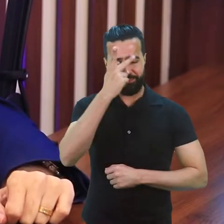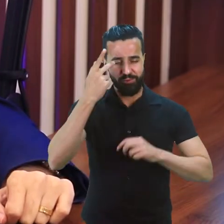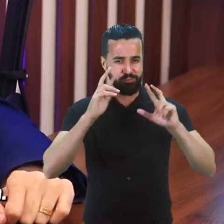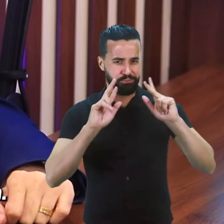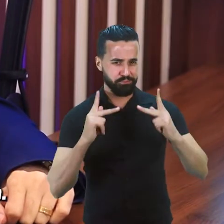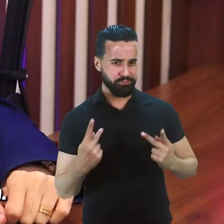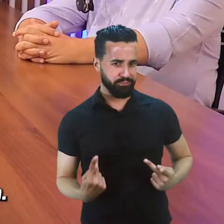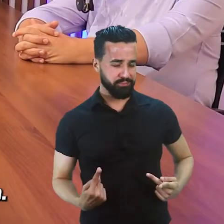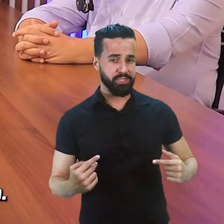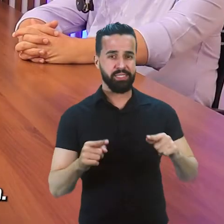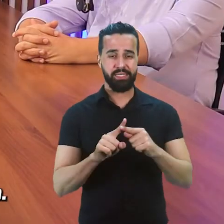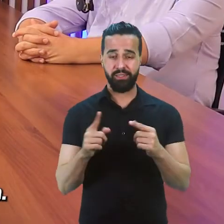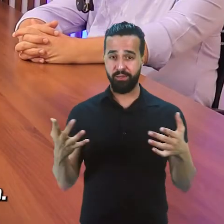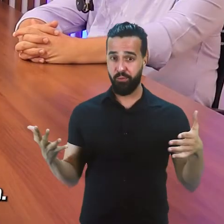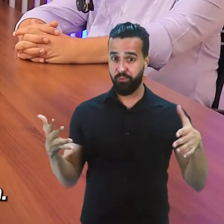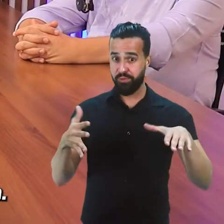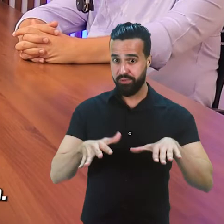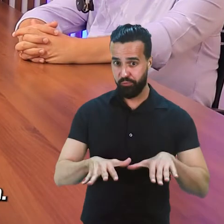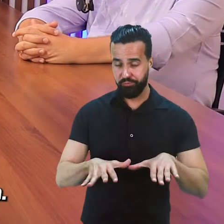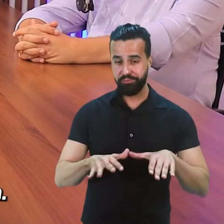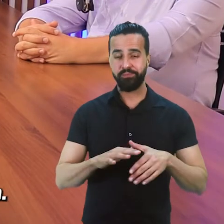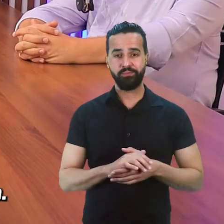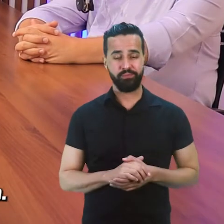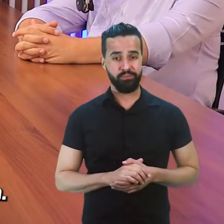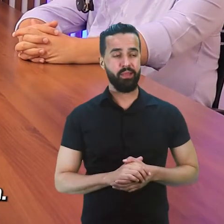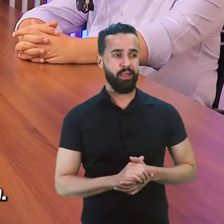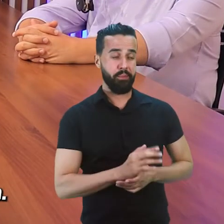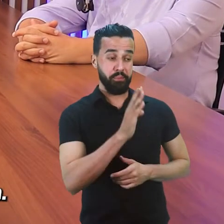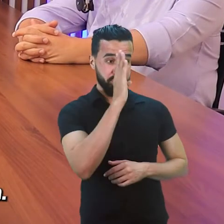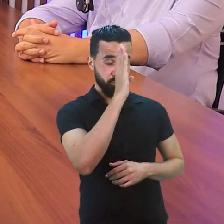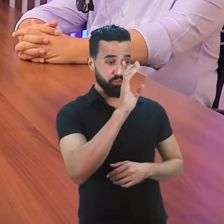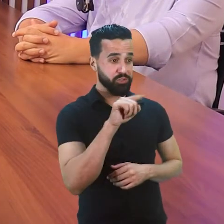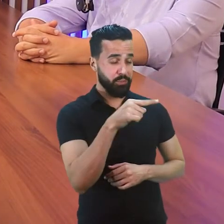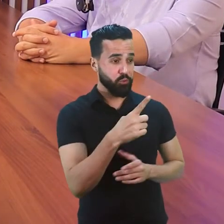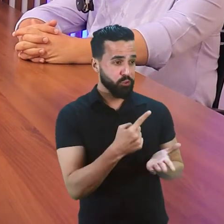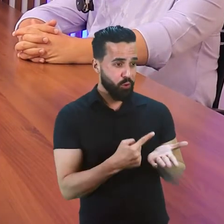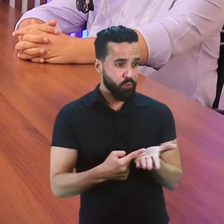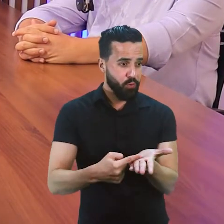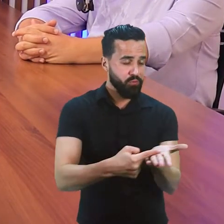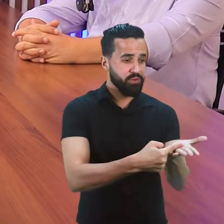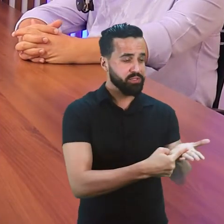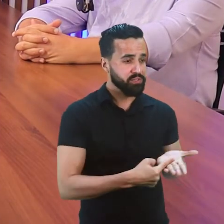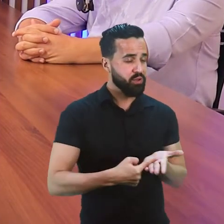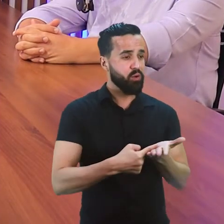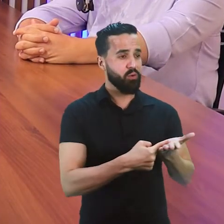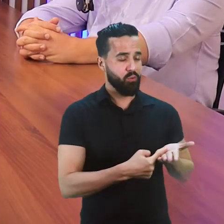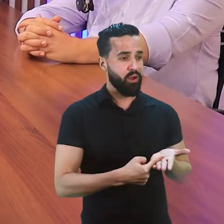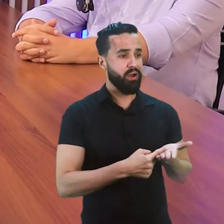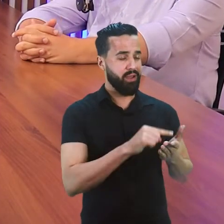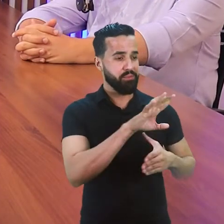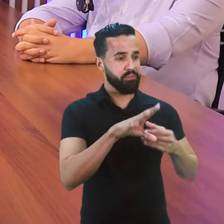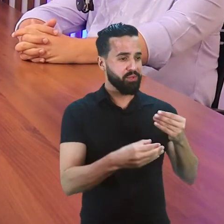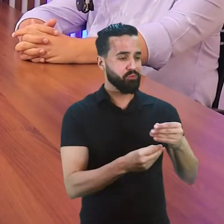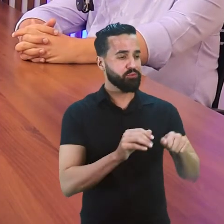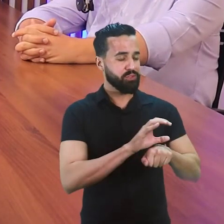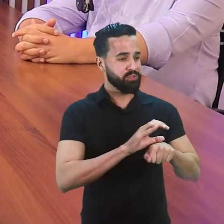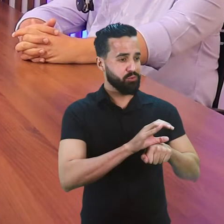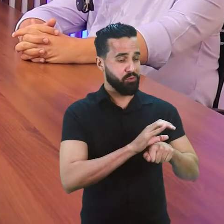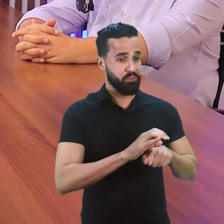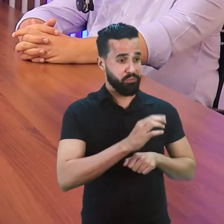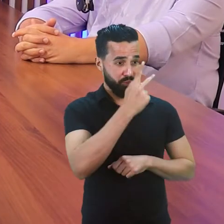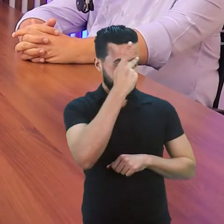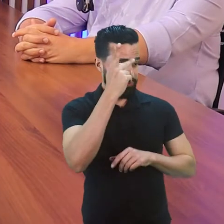tal. Principalmente depois da Convenção dos Direitos da Pessoa com Deficiência, que tem status de emenda constitucional. Justamente. Aí eu